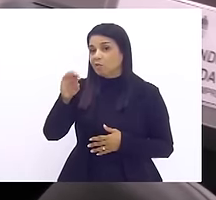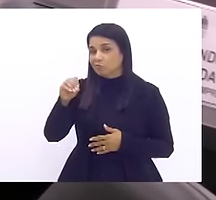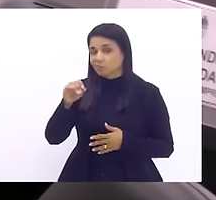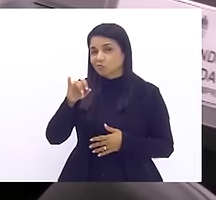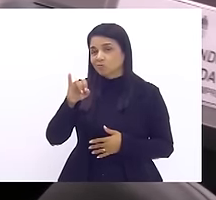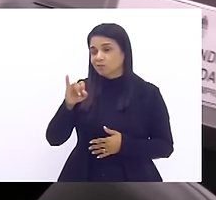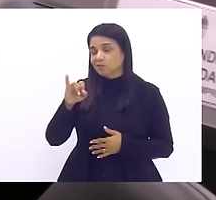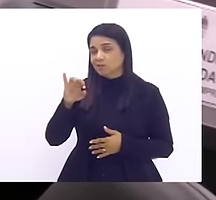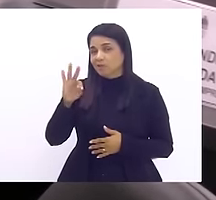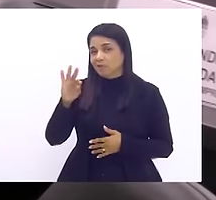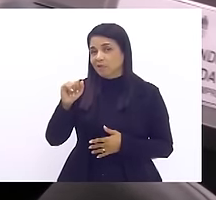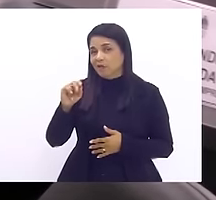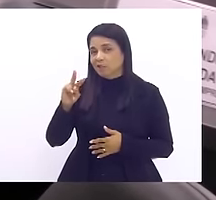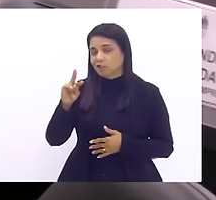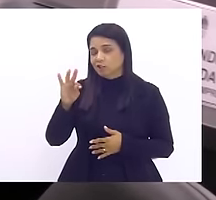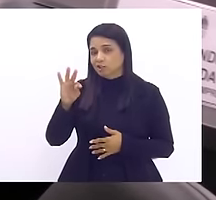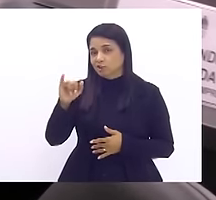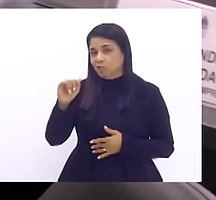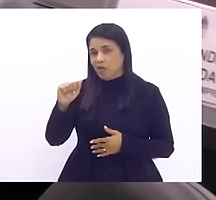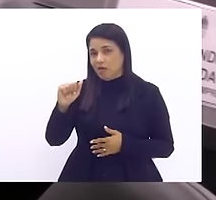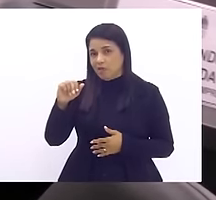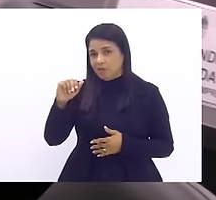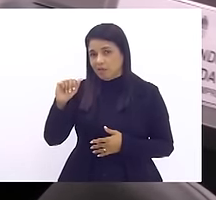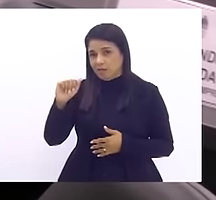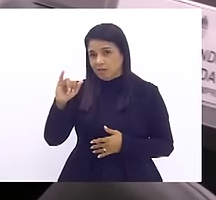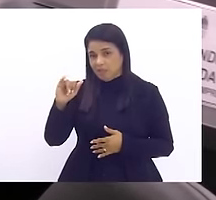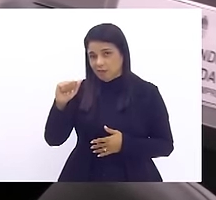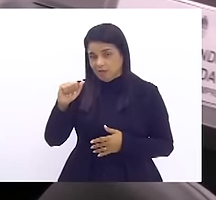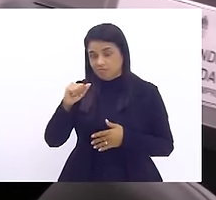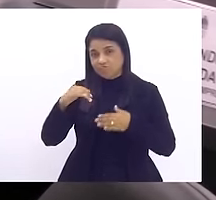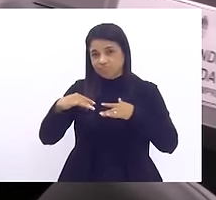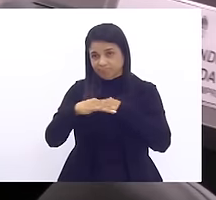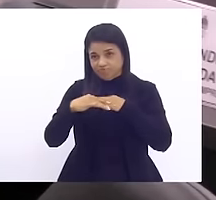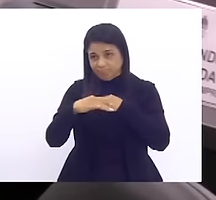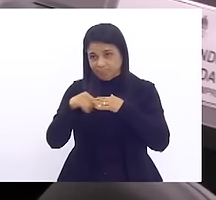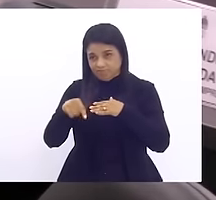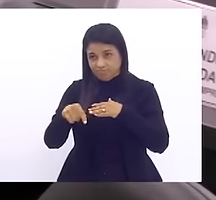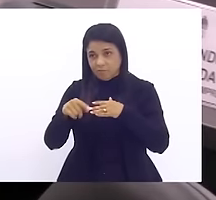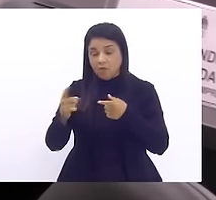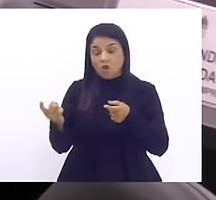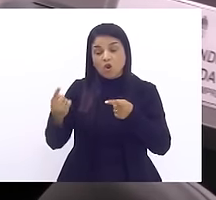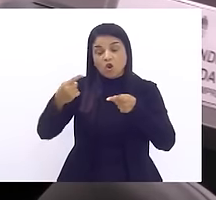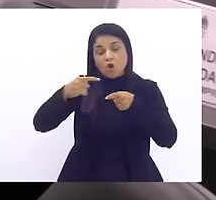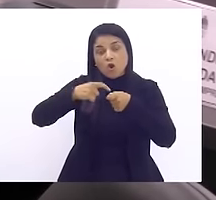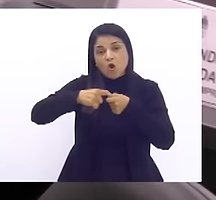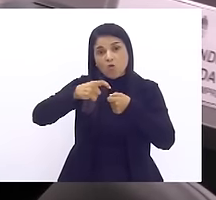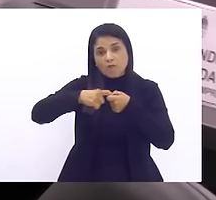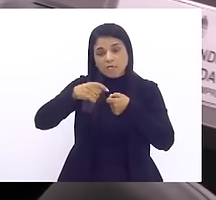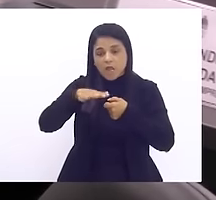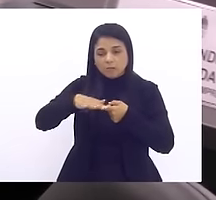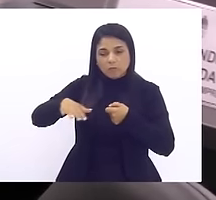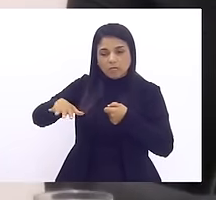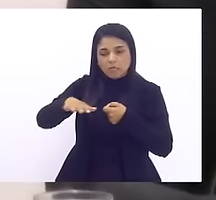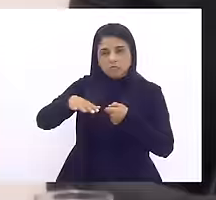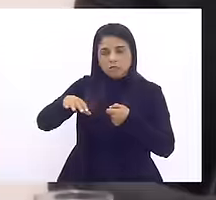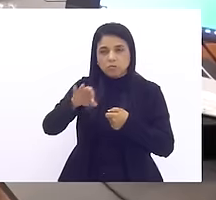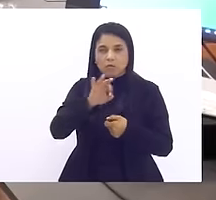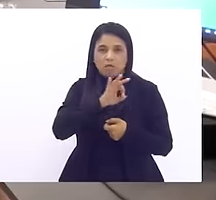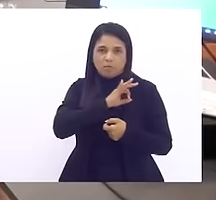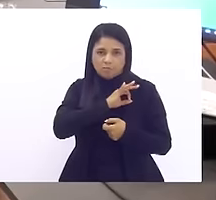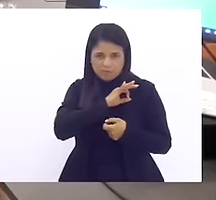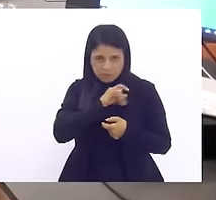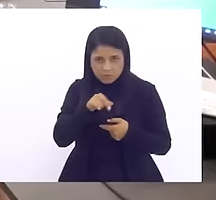deve ser deve ser o pátio de vassoura deve ser o conveniado com aquela região mas com a polícia